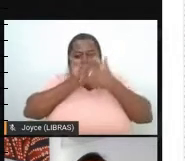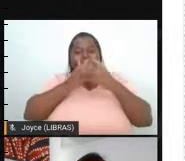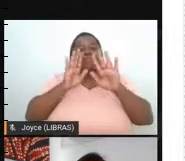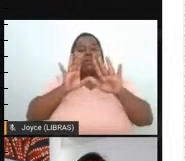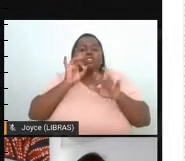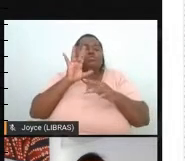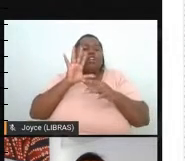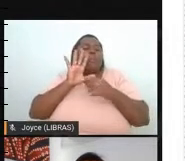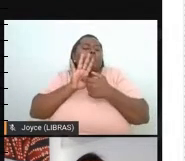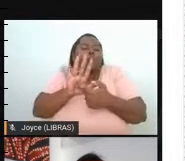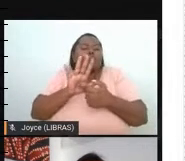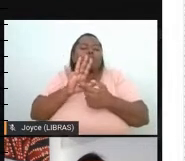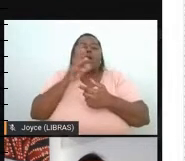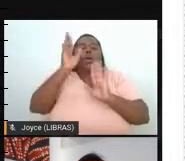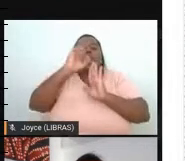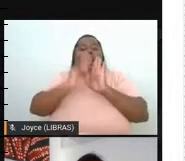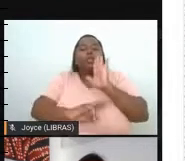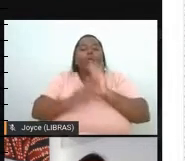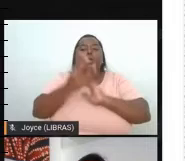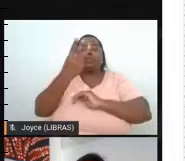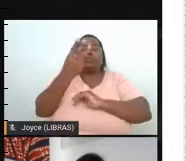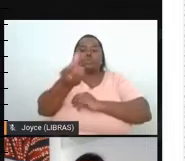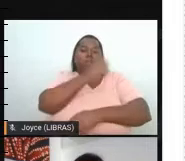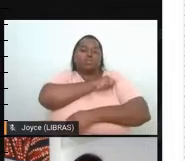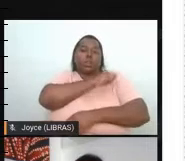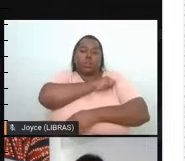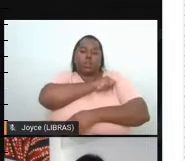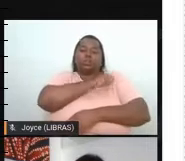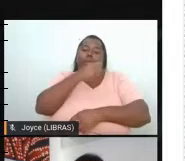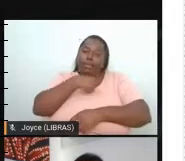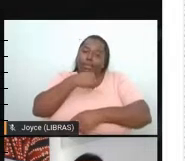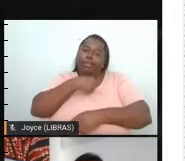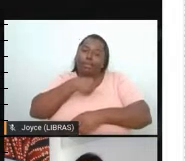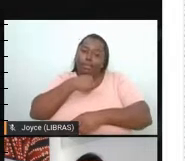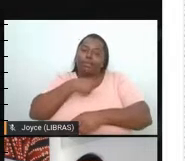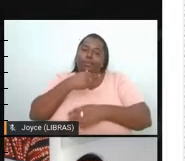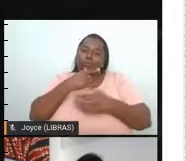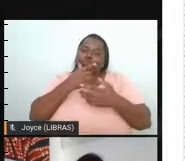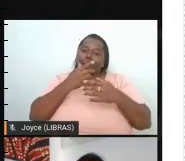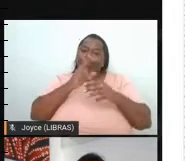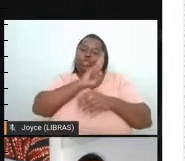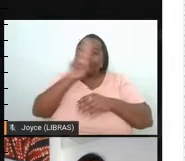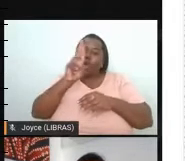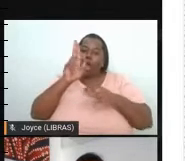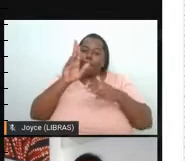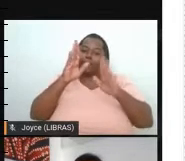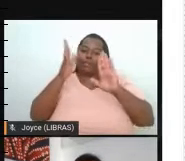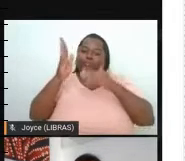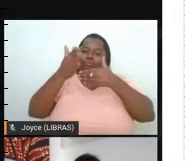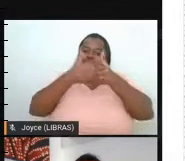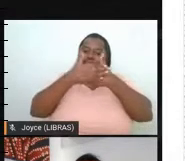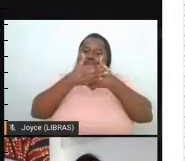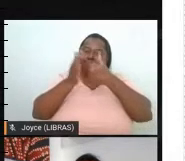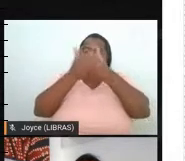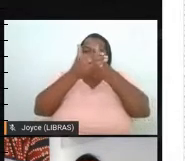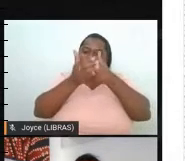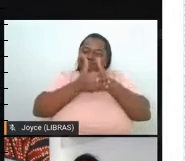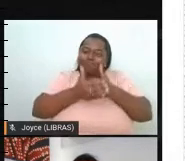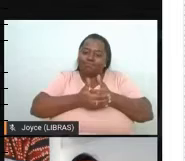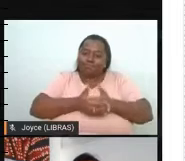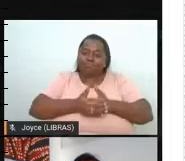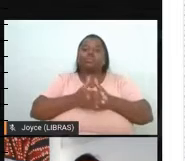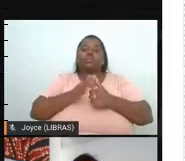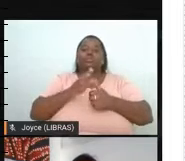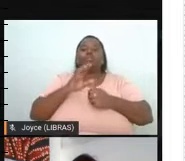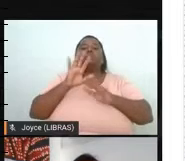desses 36 alunos, né, que eu tomei cuidado aí de tampar os nomes que estão aí na esquerda, então vai aparecer aluno